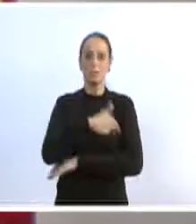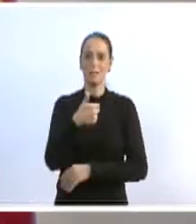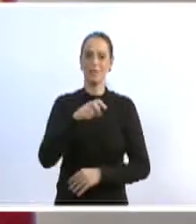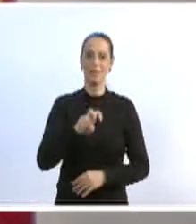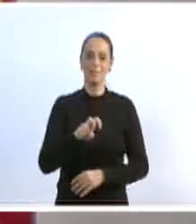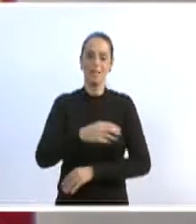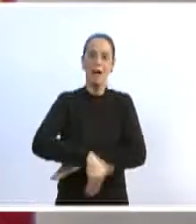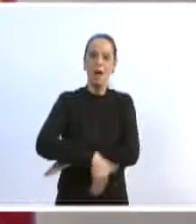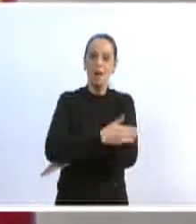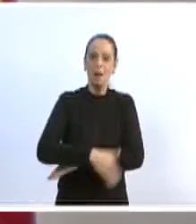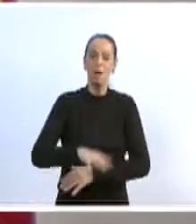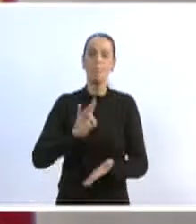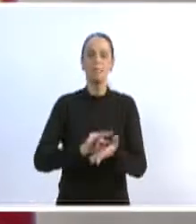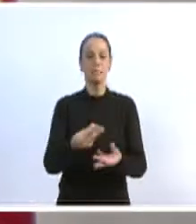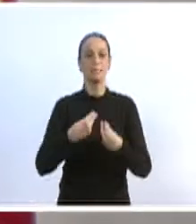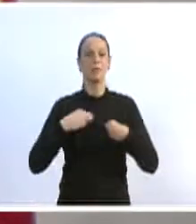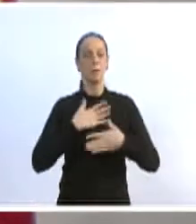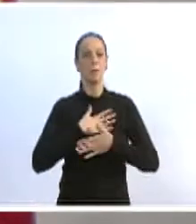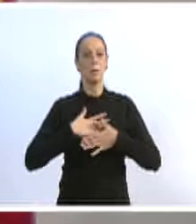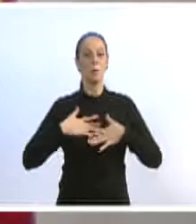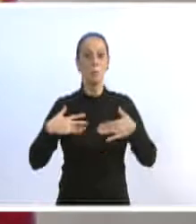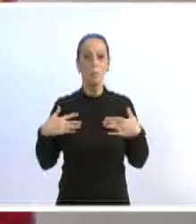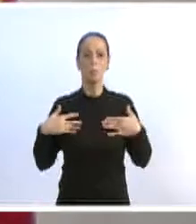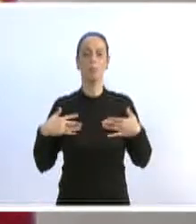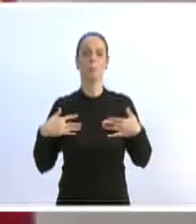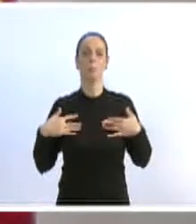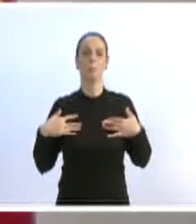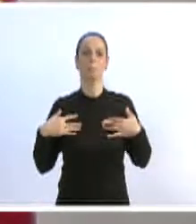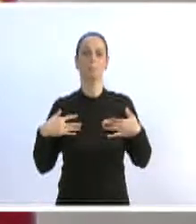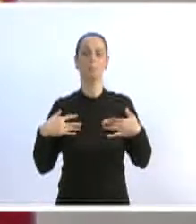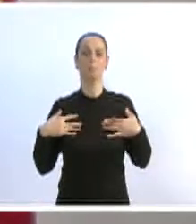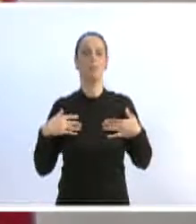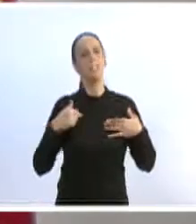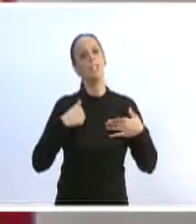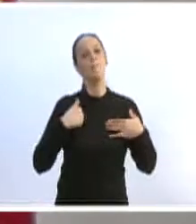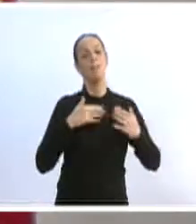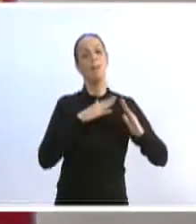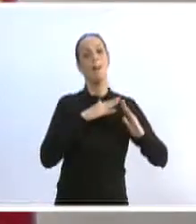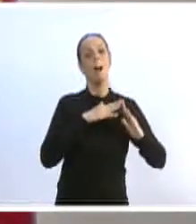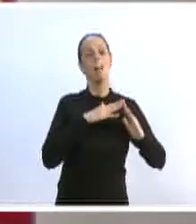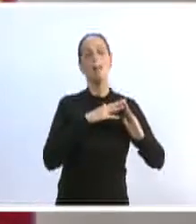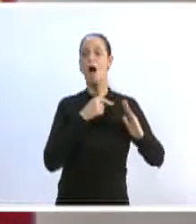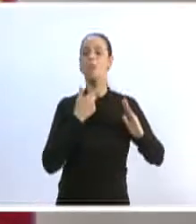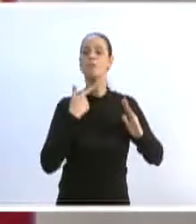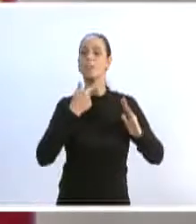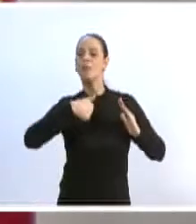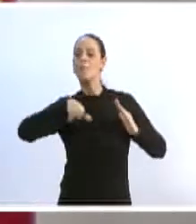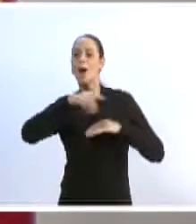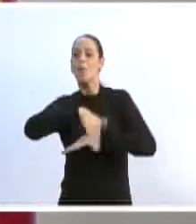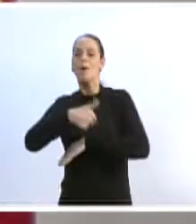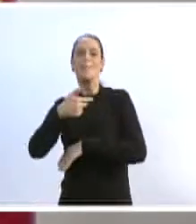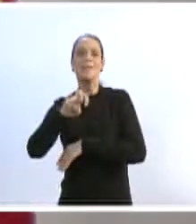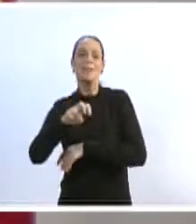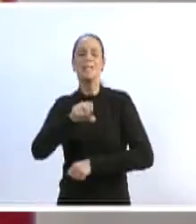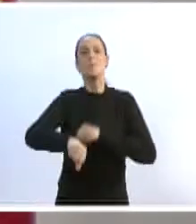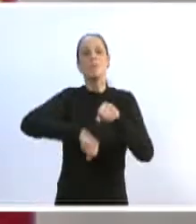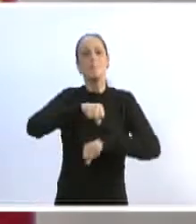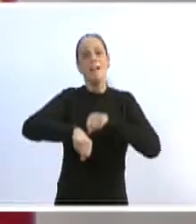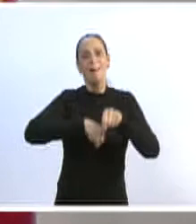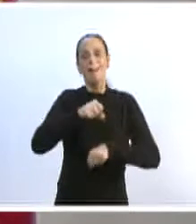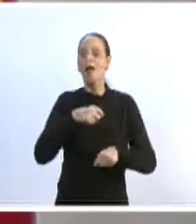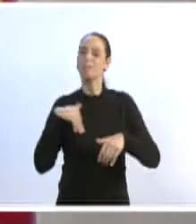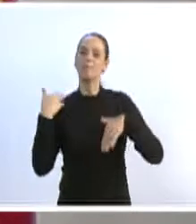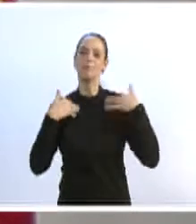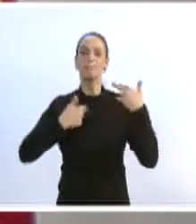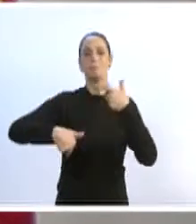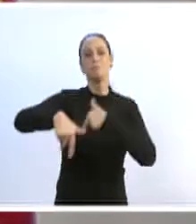aquela rua 15 nos orgulhava aquela rua 15 que nos tira de casa província para passear de bicicleta com os filhos aquela rua 15 no estilo de casa para